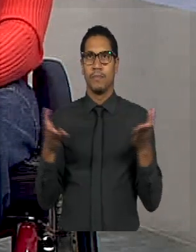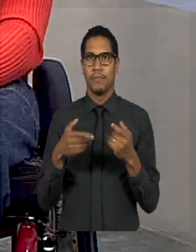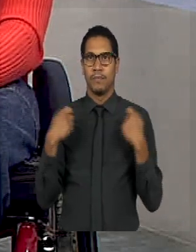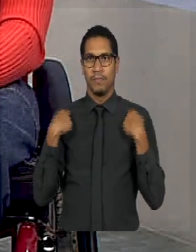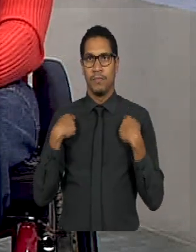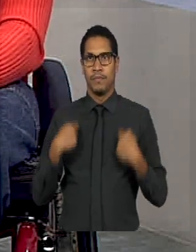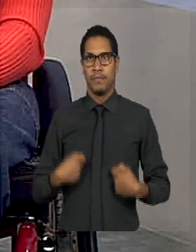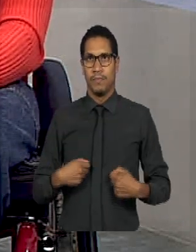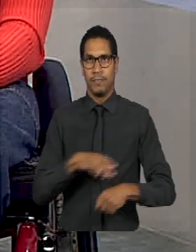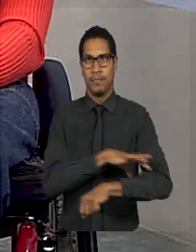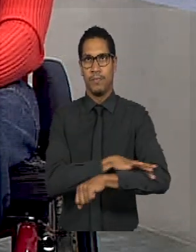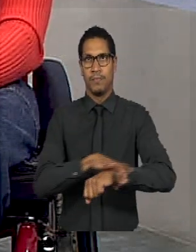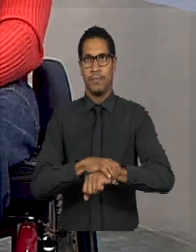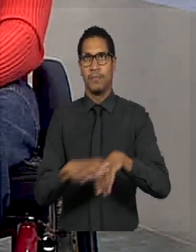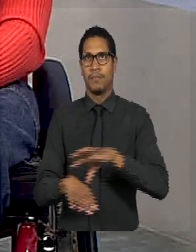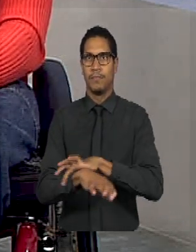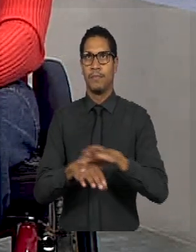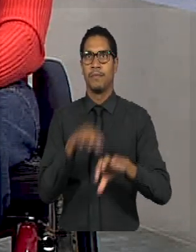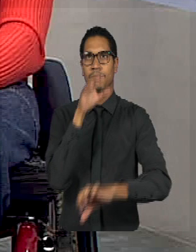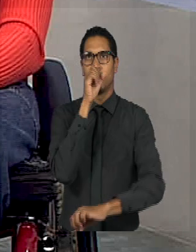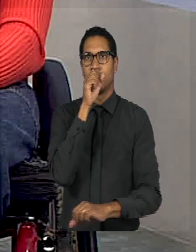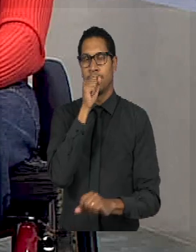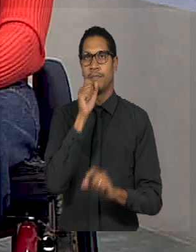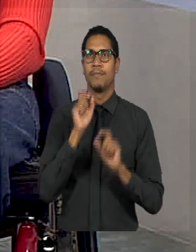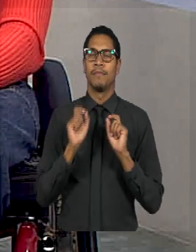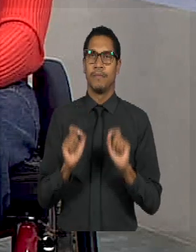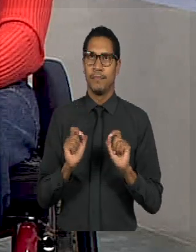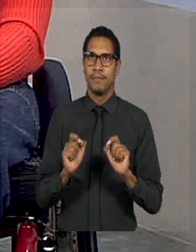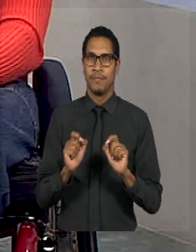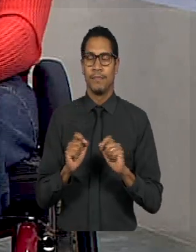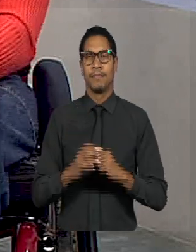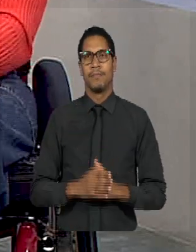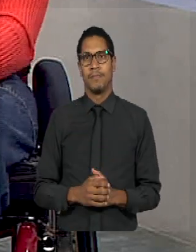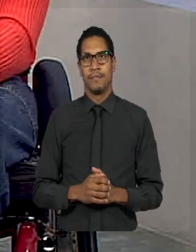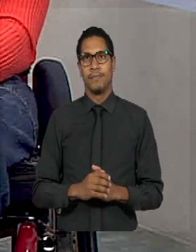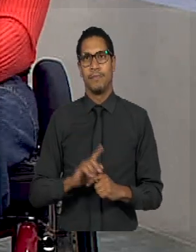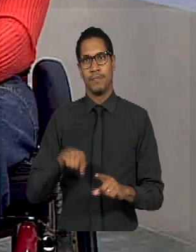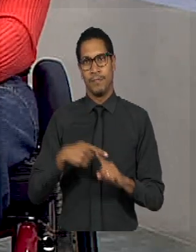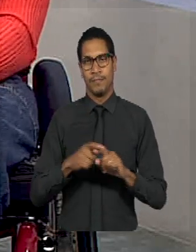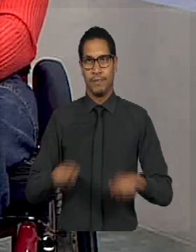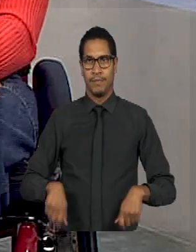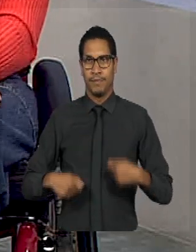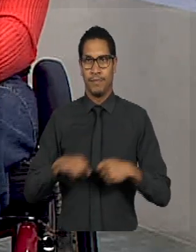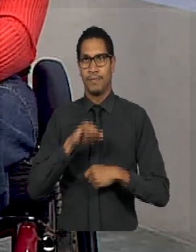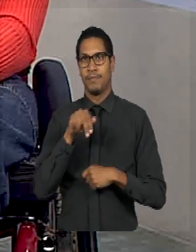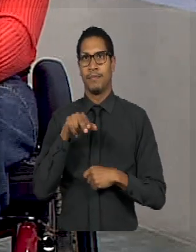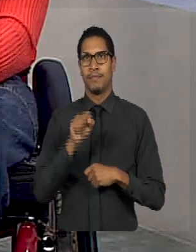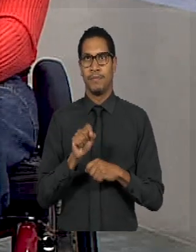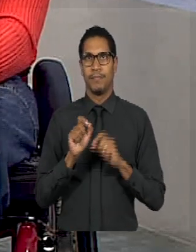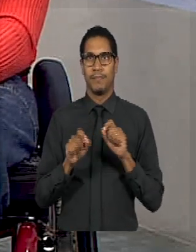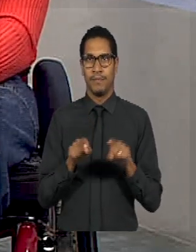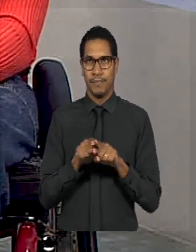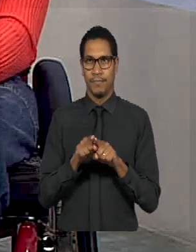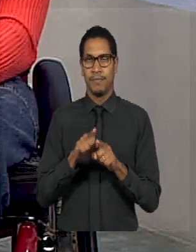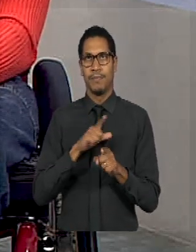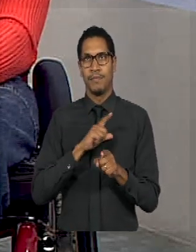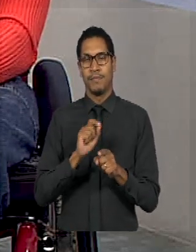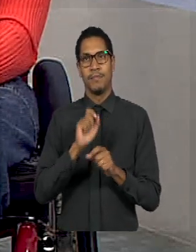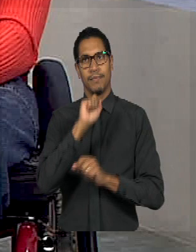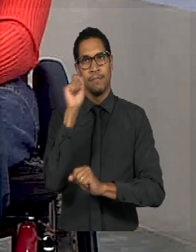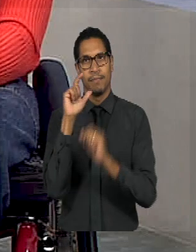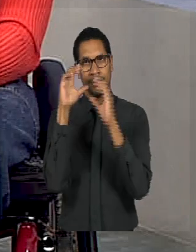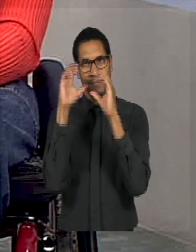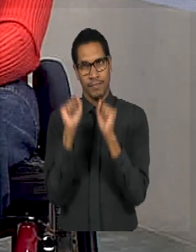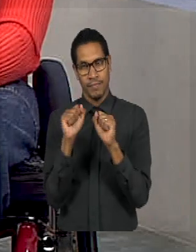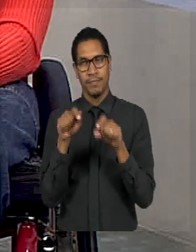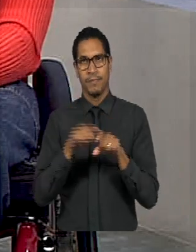uma blusa de lã laranja com mangas compridas e gola alta, calça jeans de lavagem azul escura